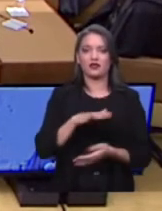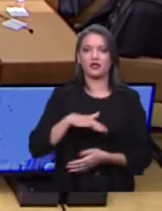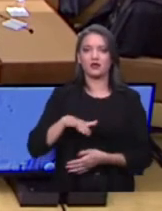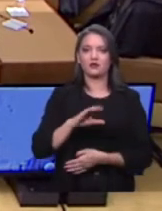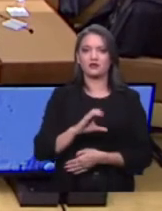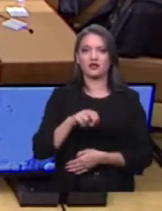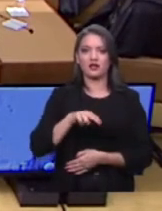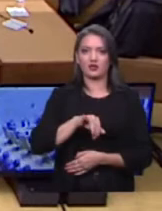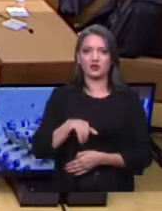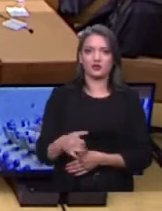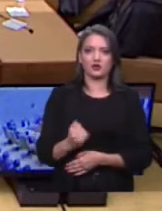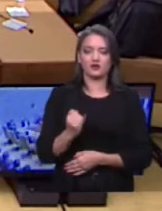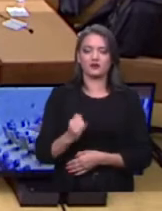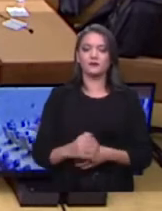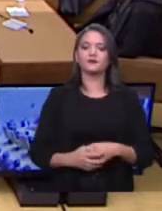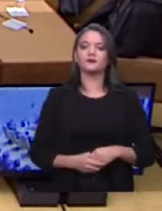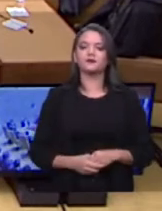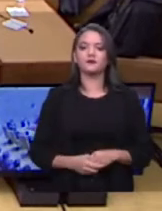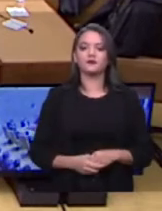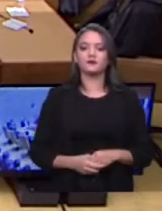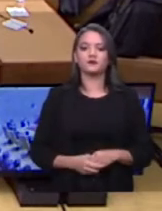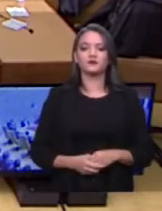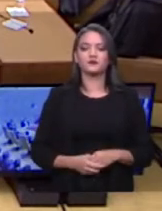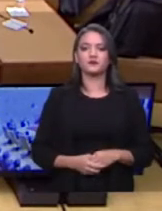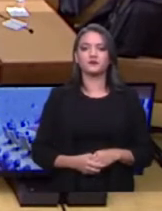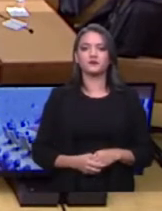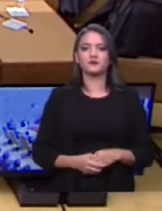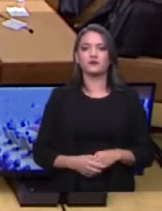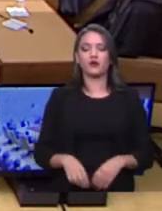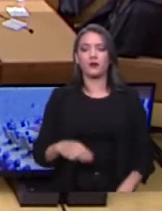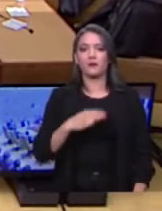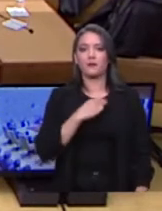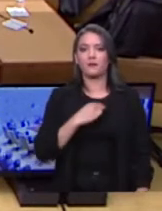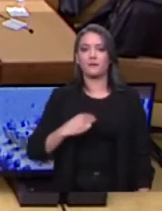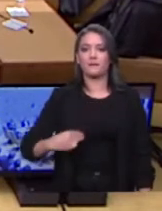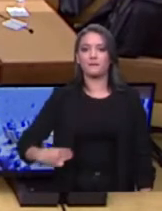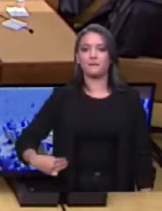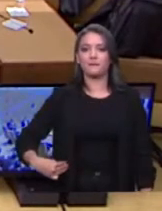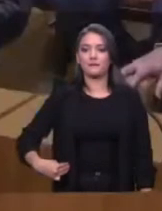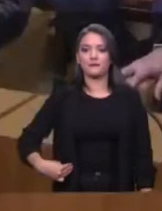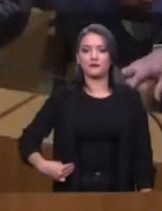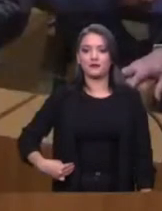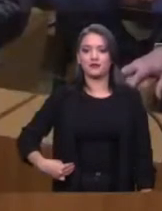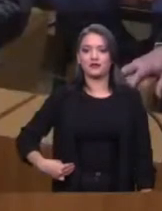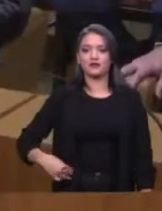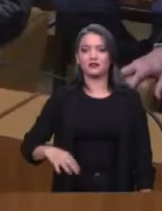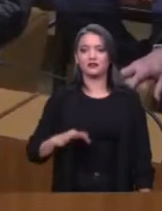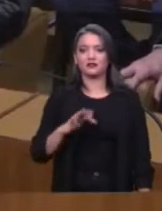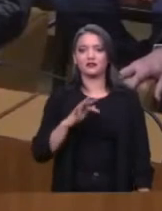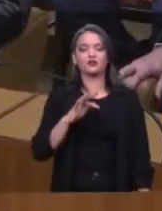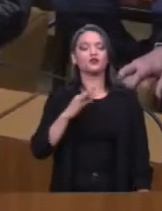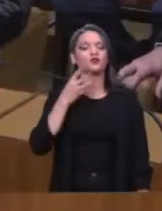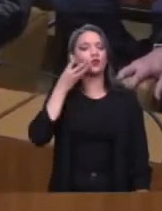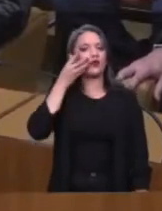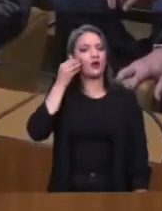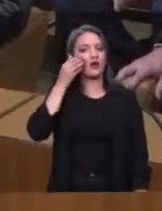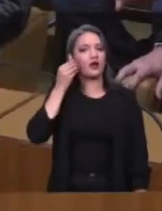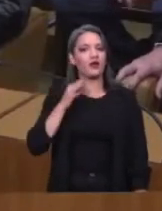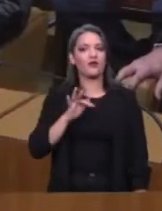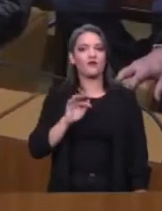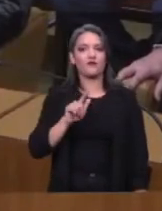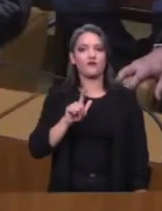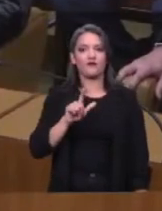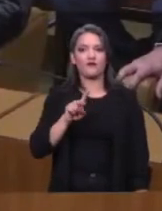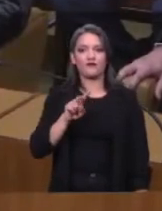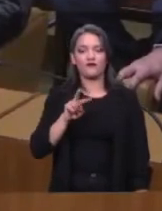CNJ Ministro de estado da justiça e Segurança Pública Ministro Fábio Dino na